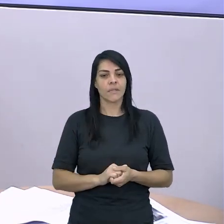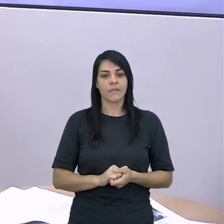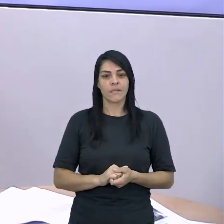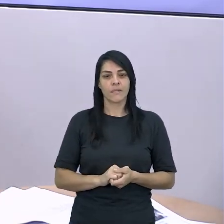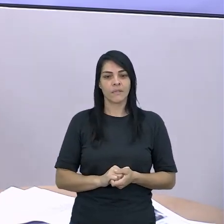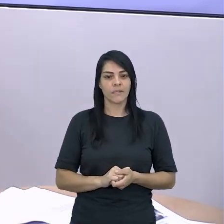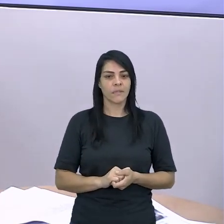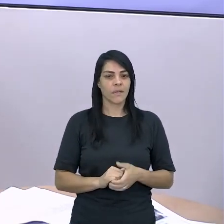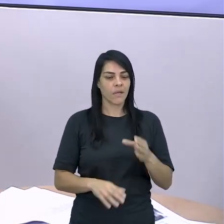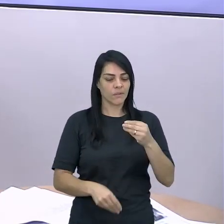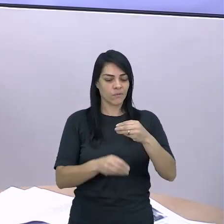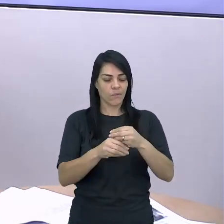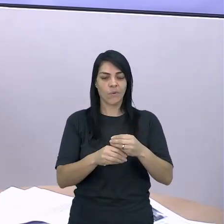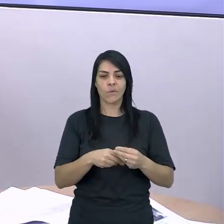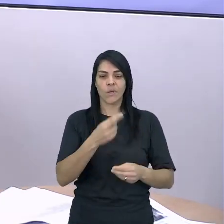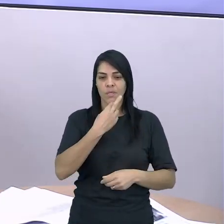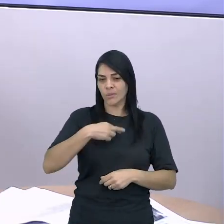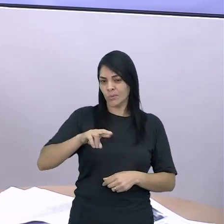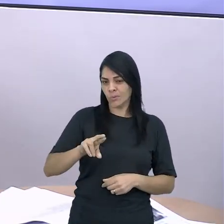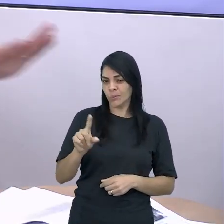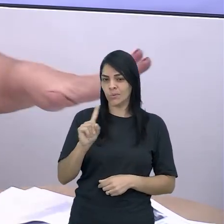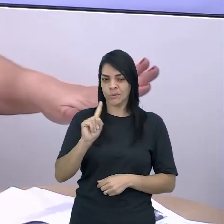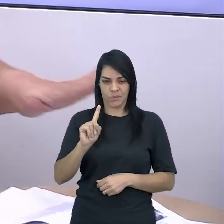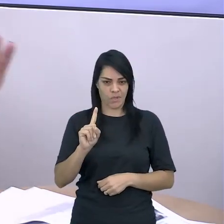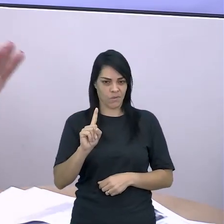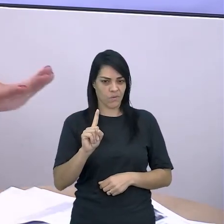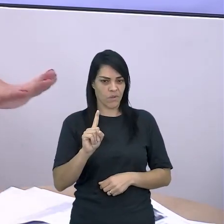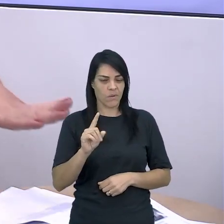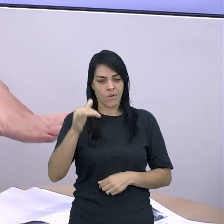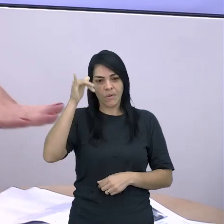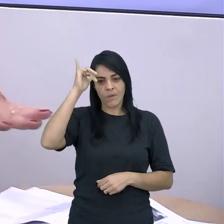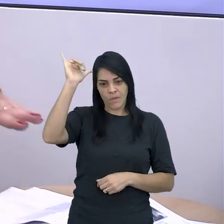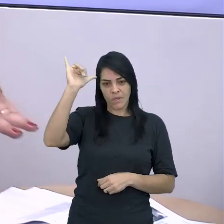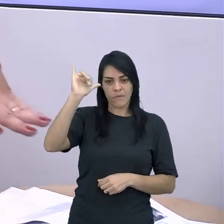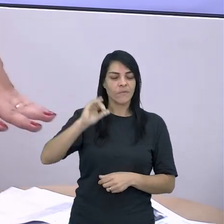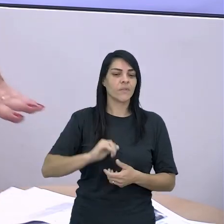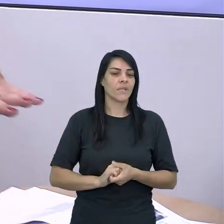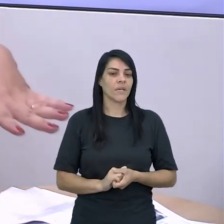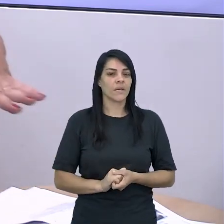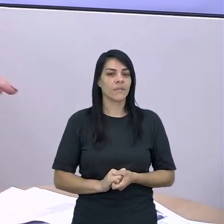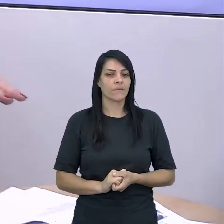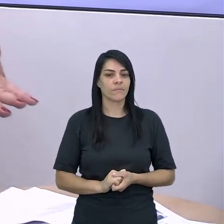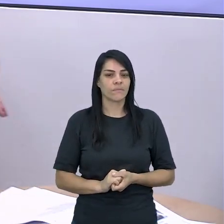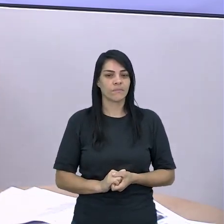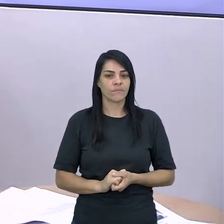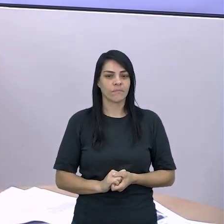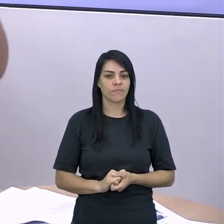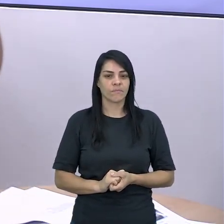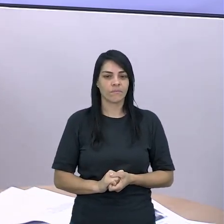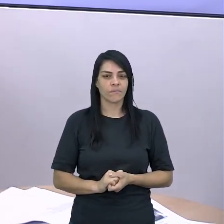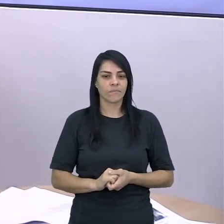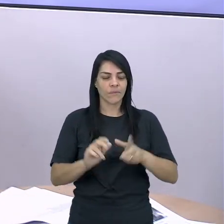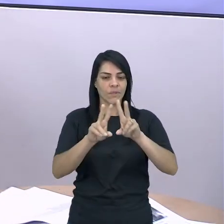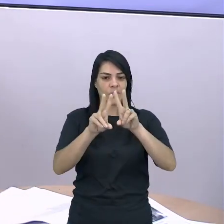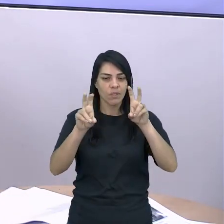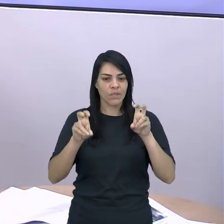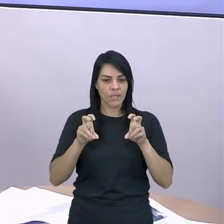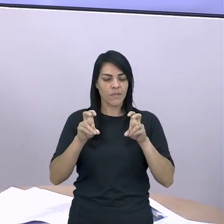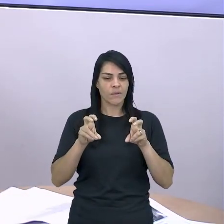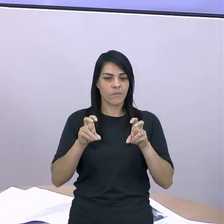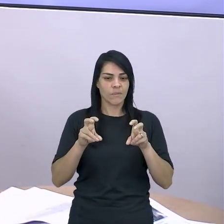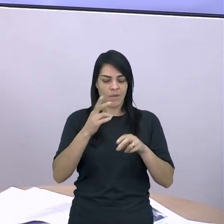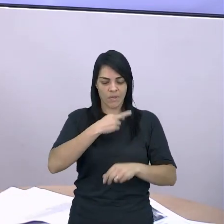nenhum atributo religioso. A gente vai evitar tratar desse tema